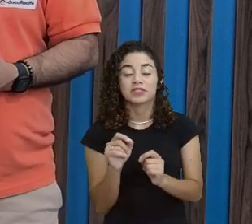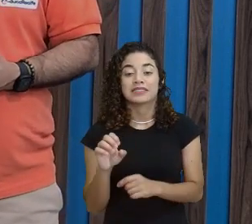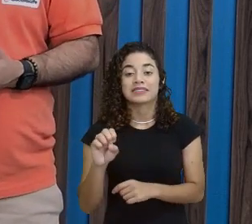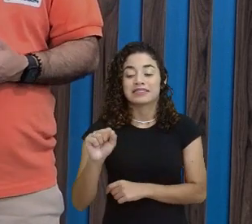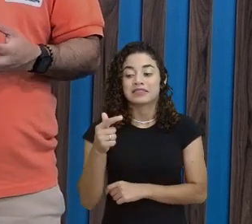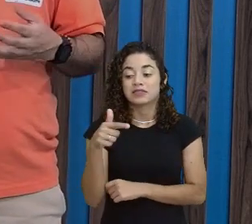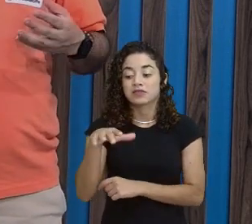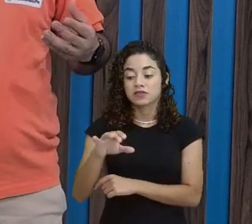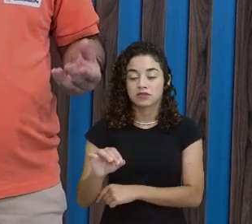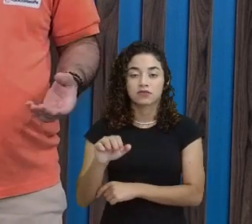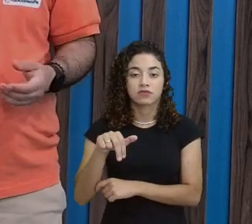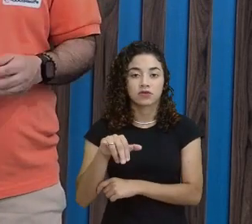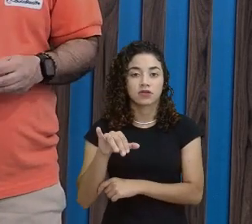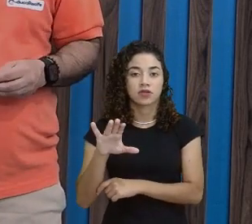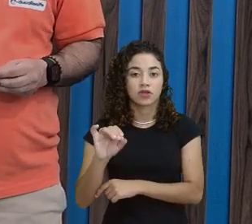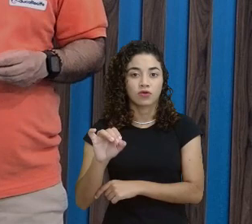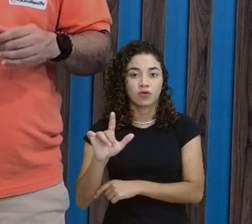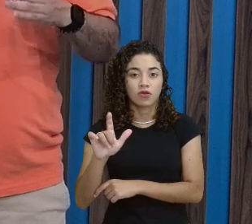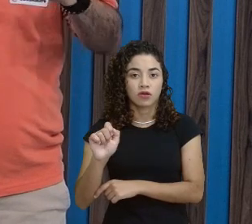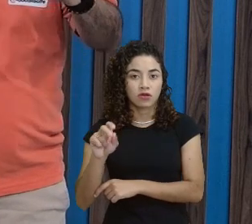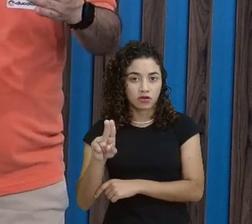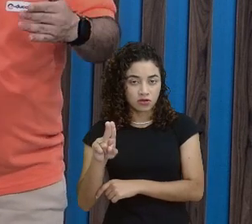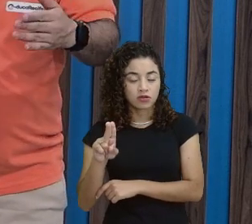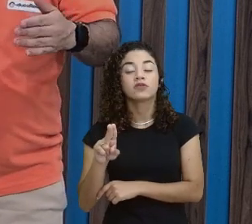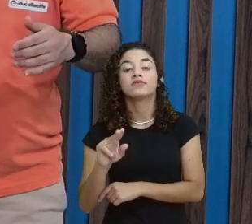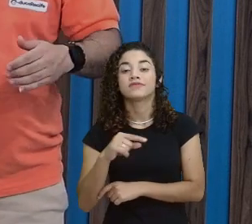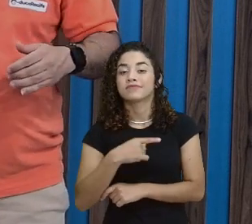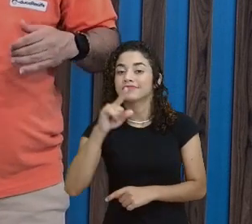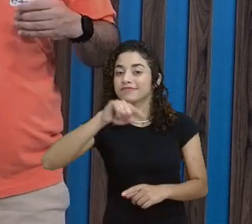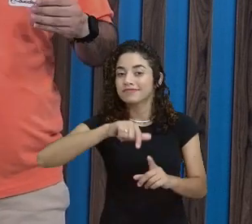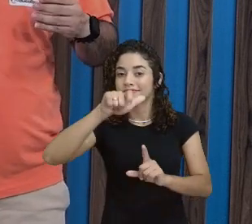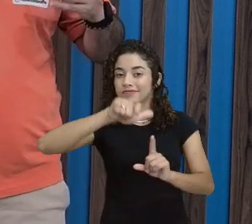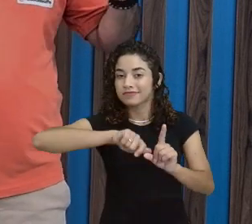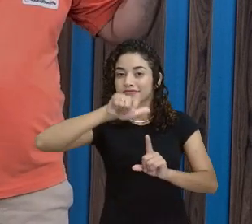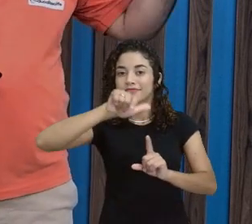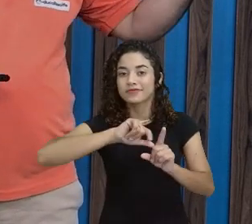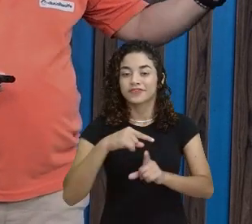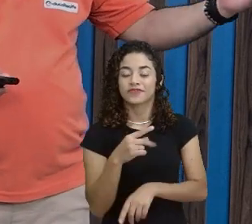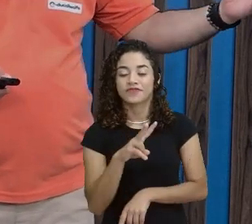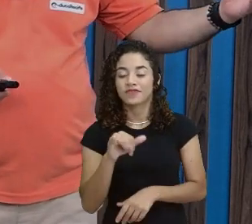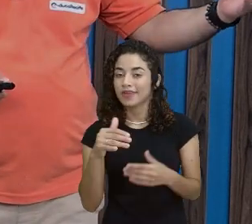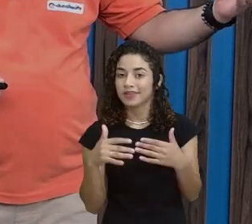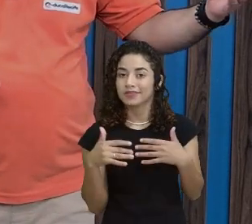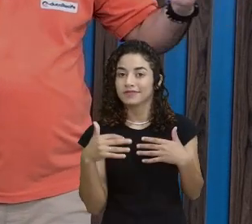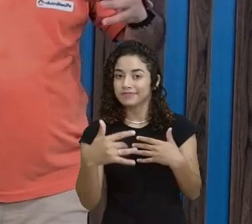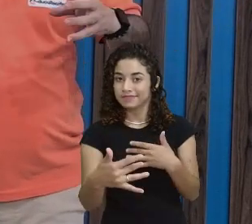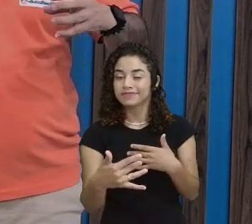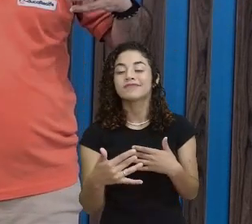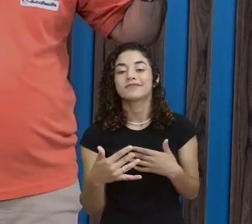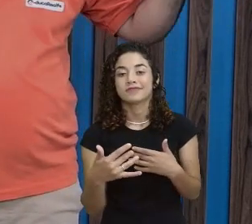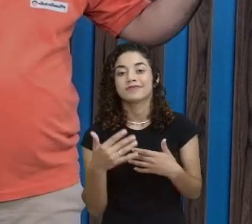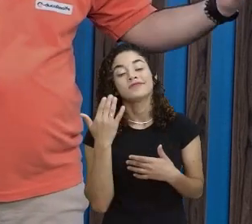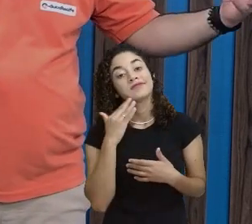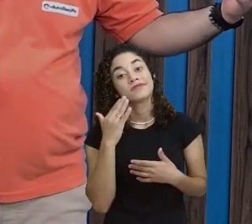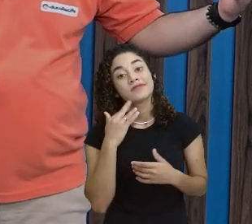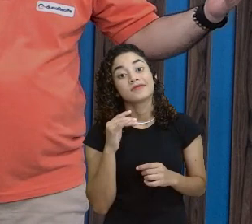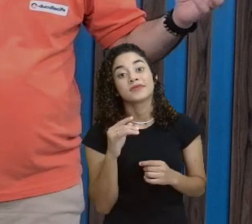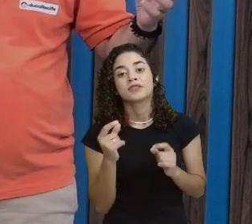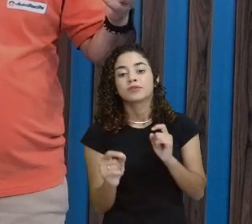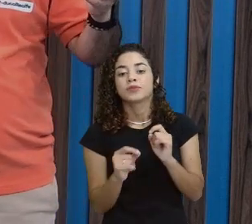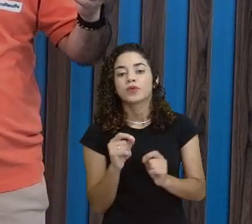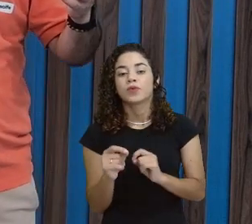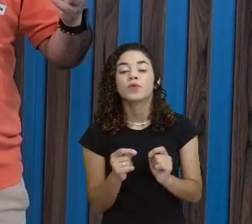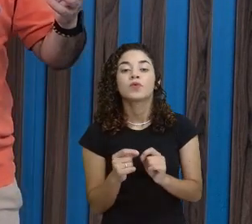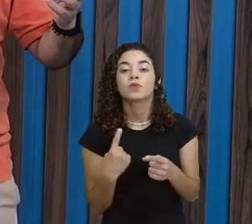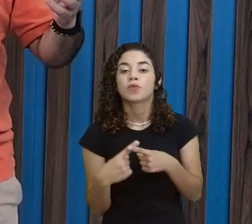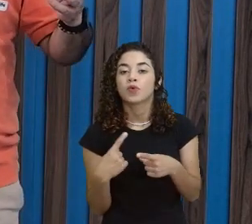Nicolau, que é esse personagem, né, que a gente vai entender porque é que o Papai Noel, né, na realidade o São Nicolau, ele